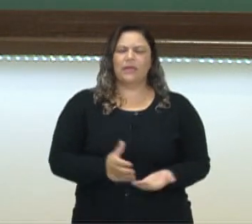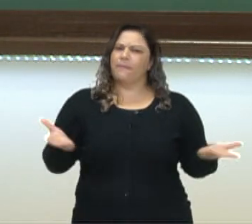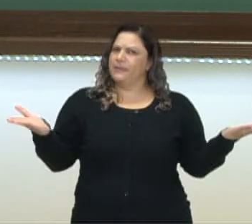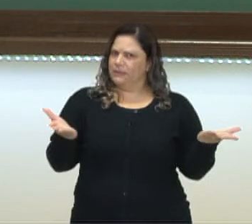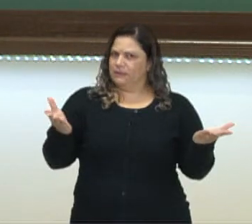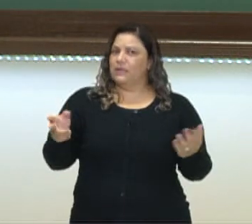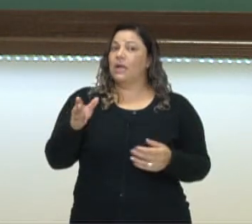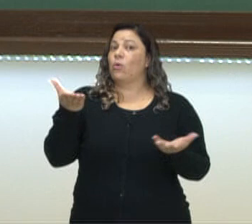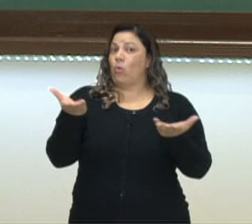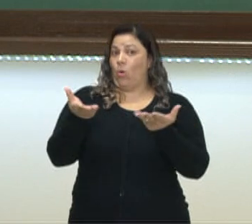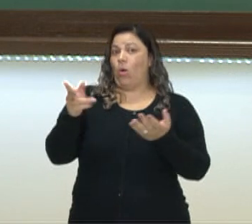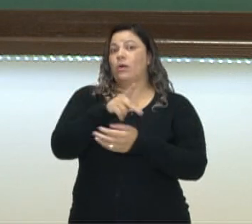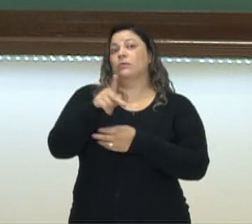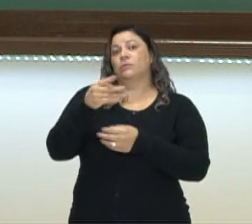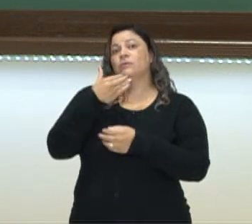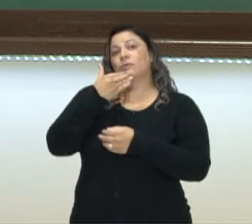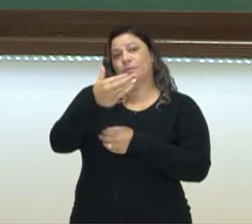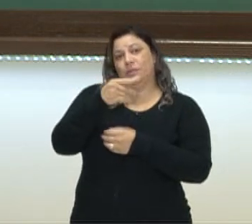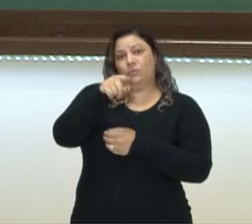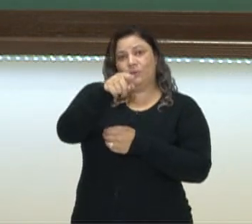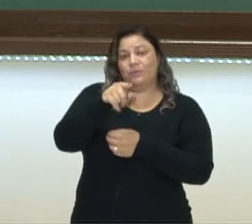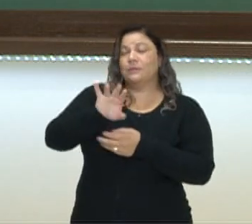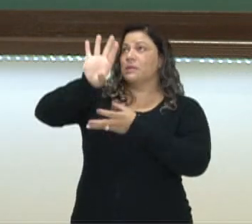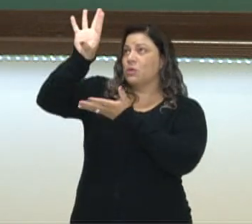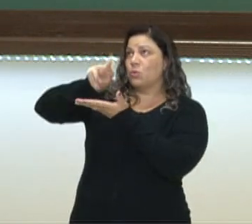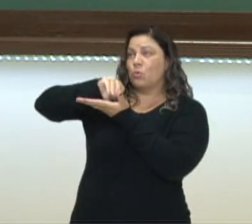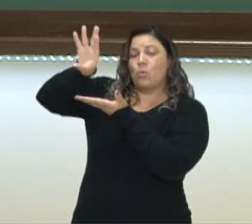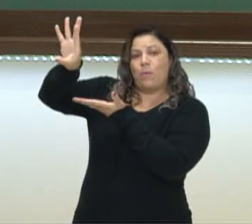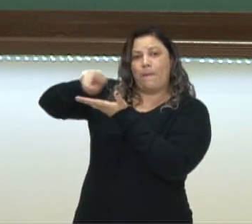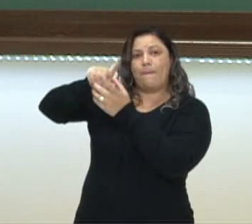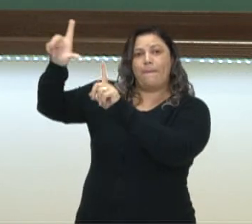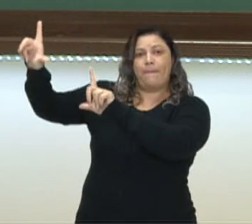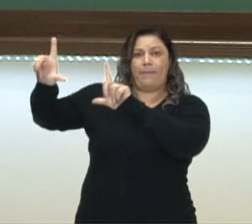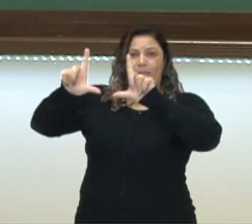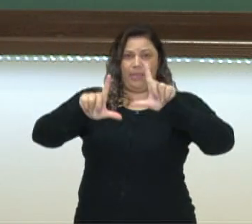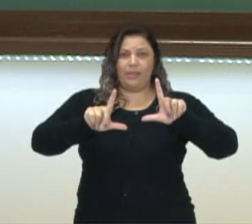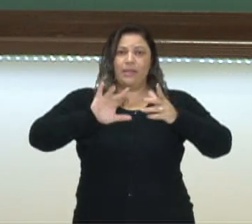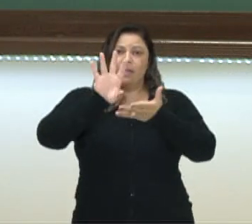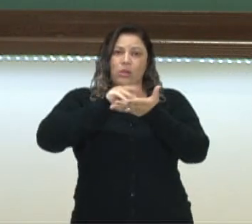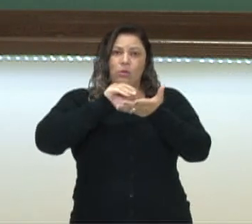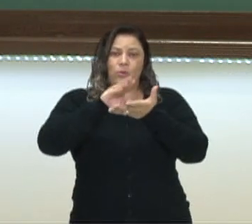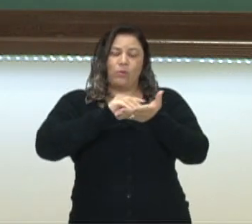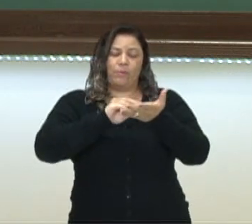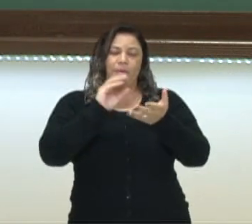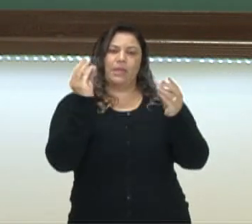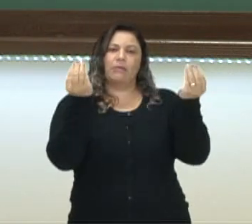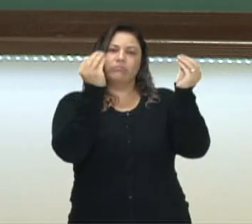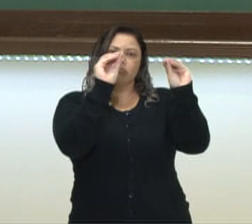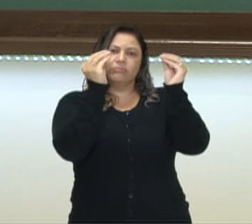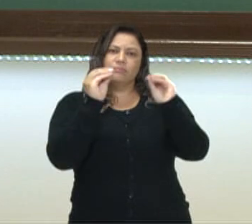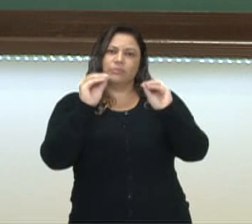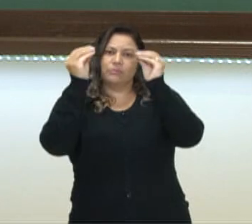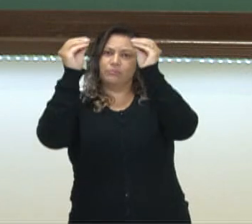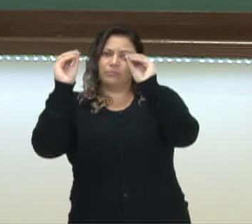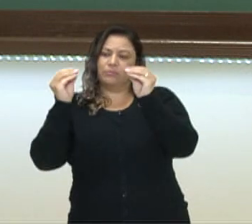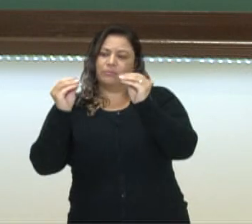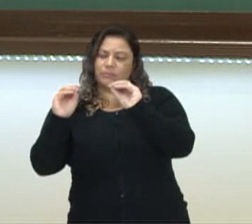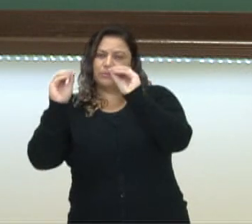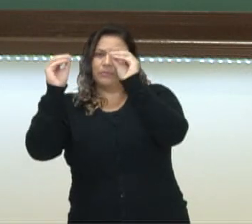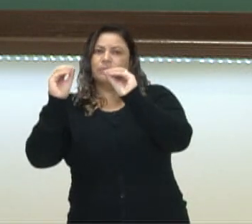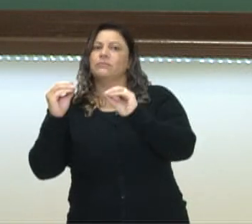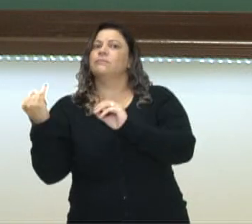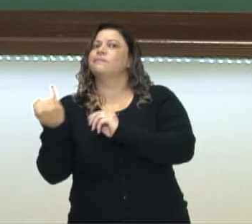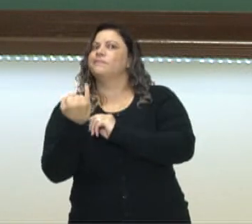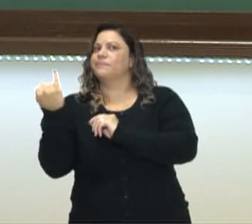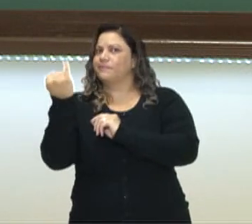vai pedir para vocês copiarem essa tabela aí no caderno de vocês e preencherem. Por quê? Isso vai ser bem importante para a